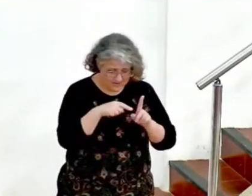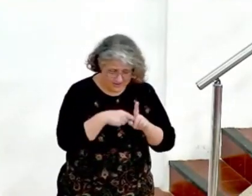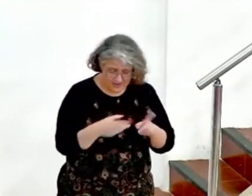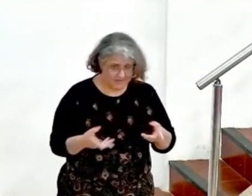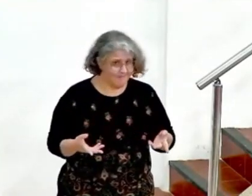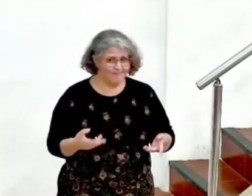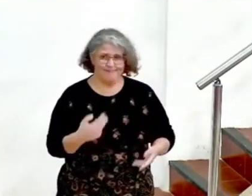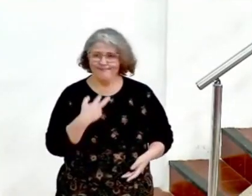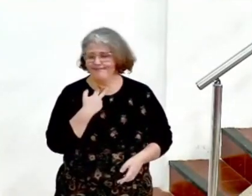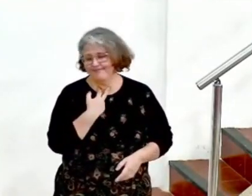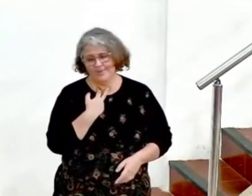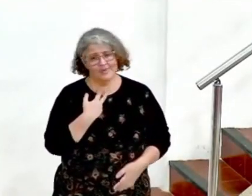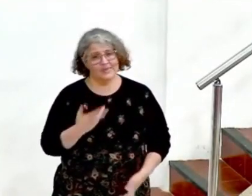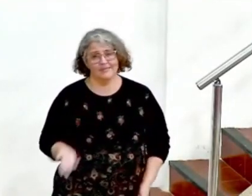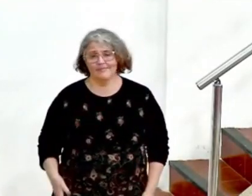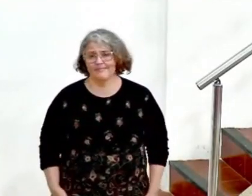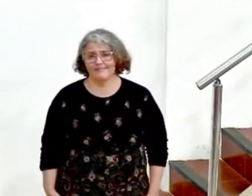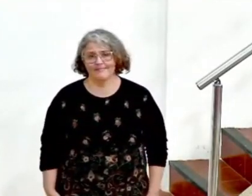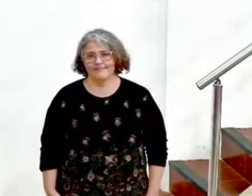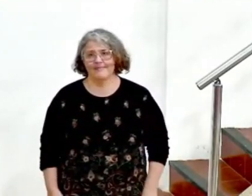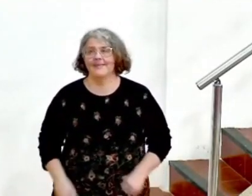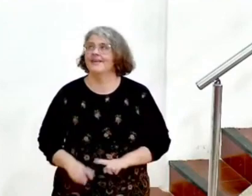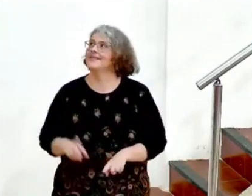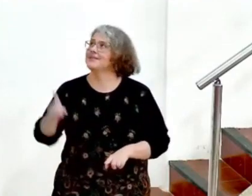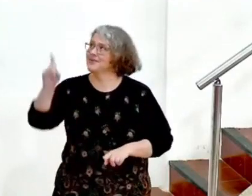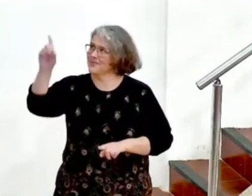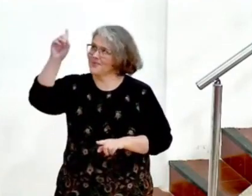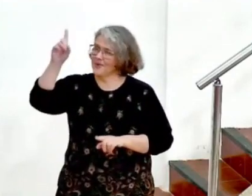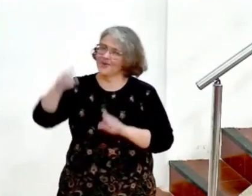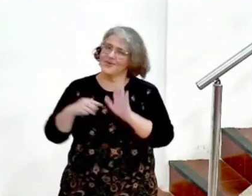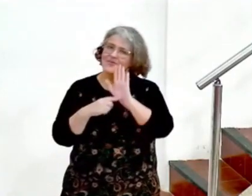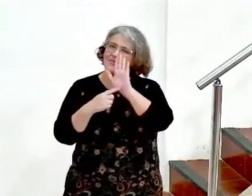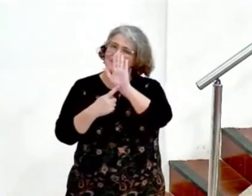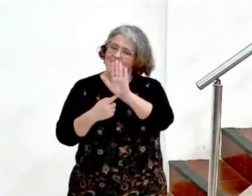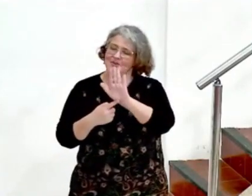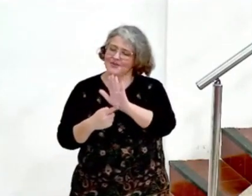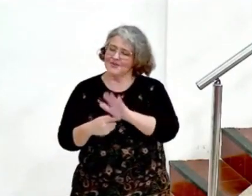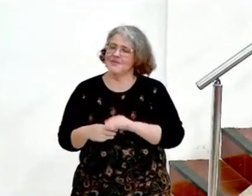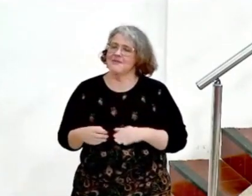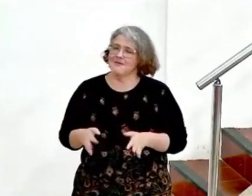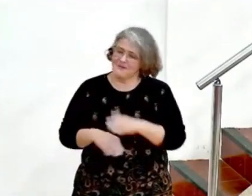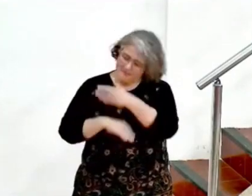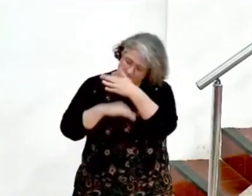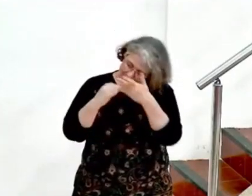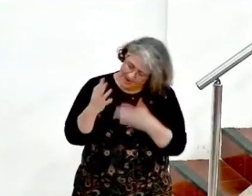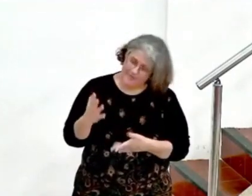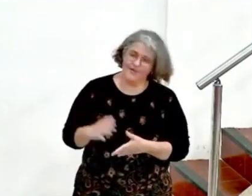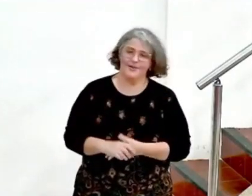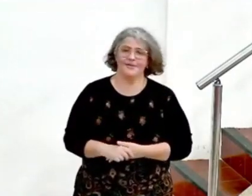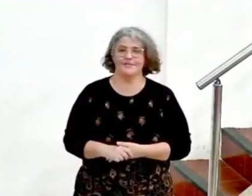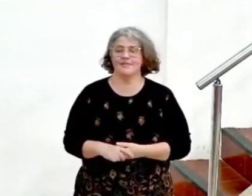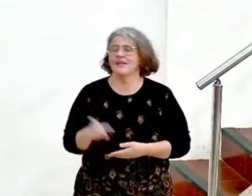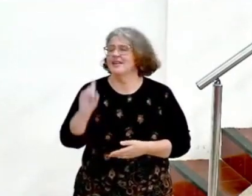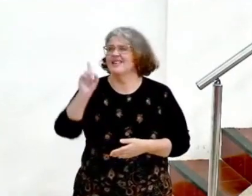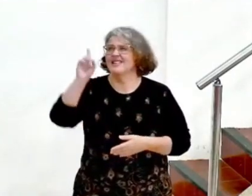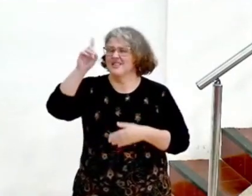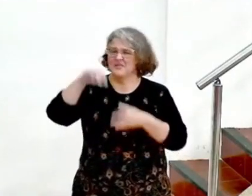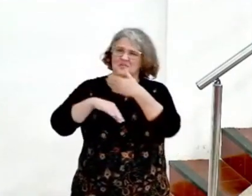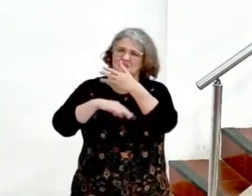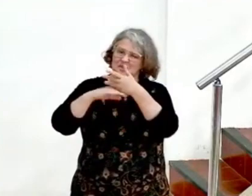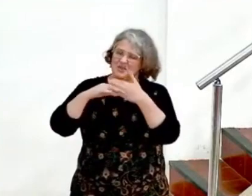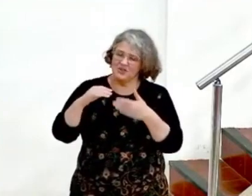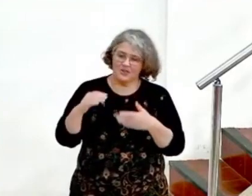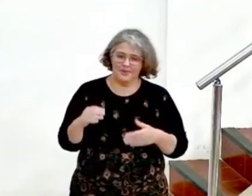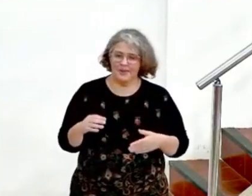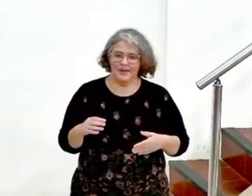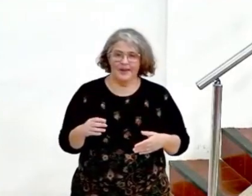faz de forma surpreendente. Ele não faz algo para cair no esquecimento. Ele faz algo para, de